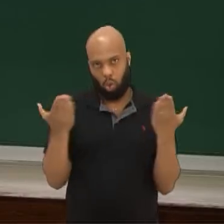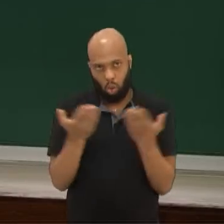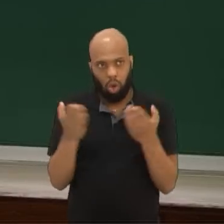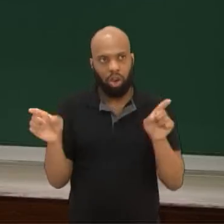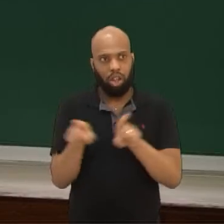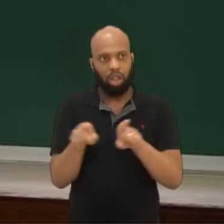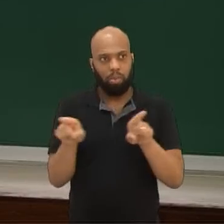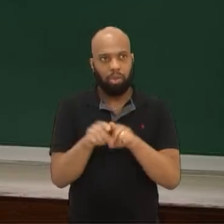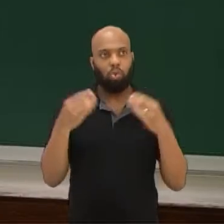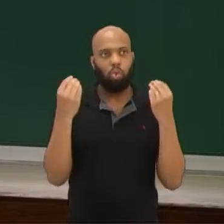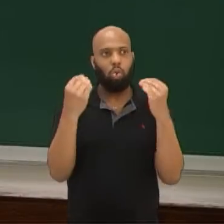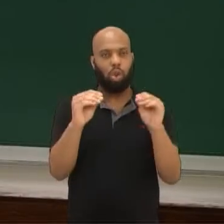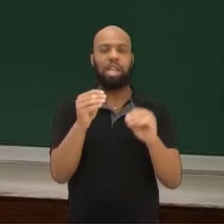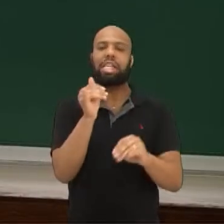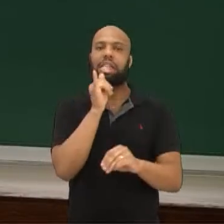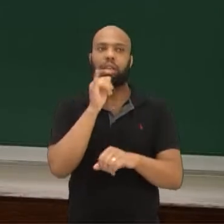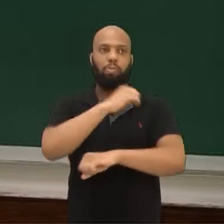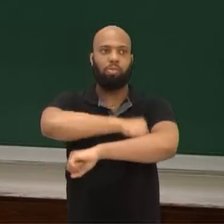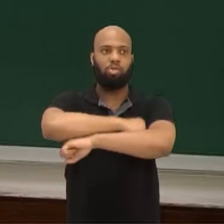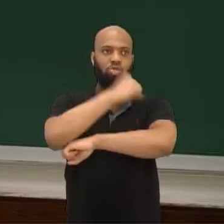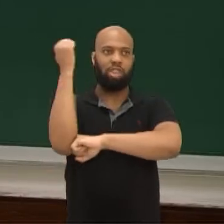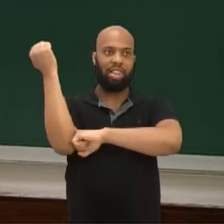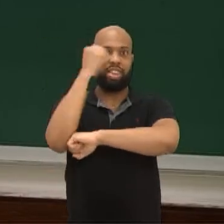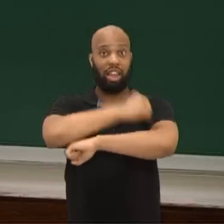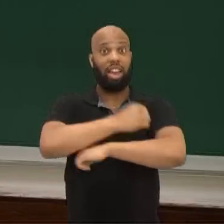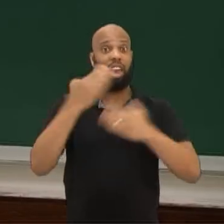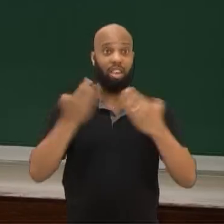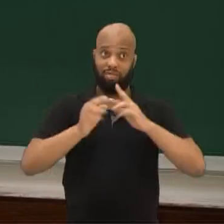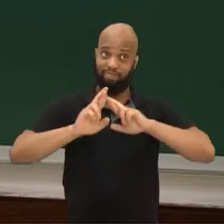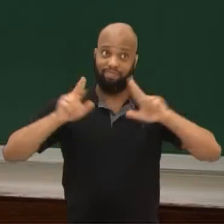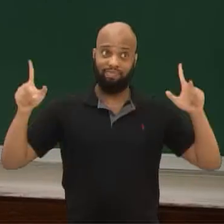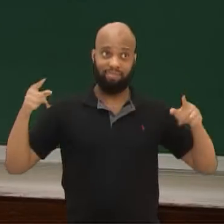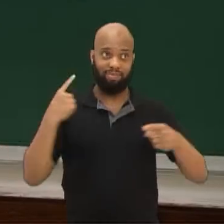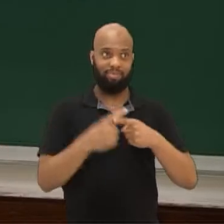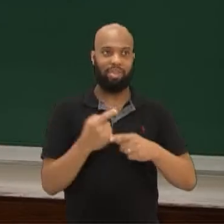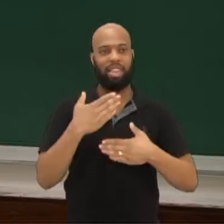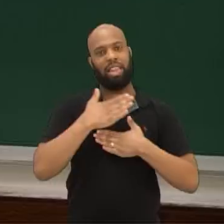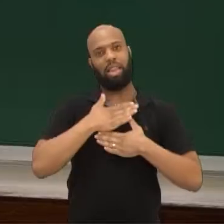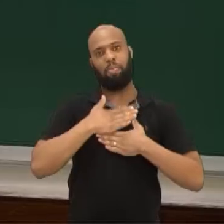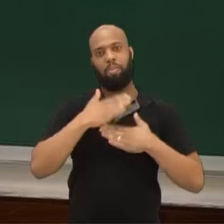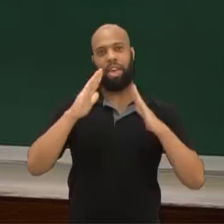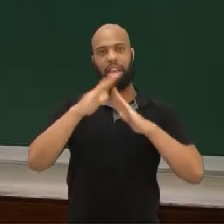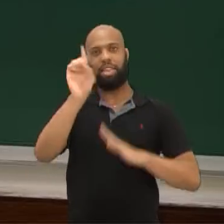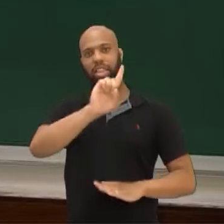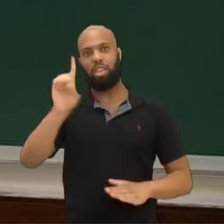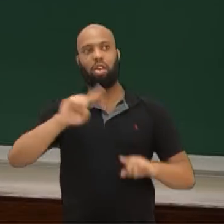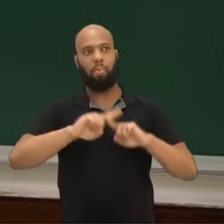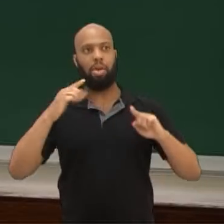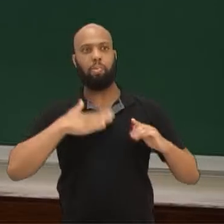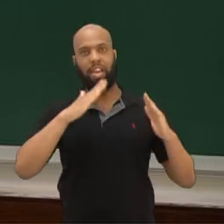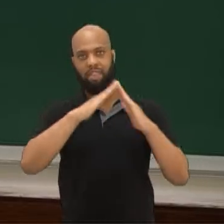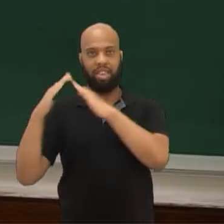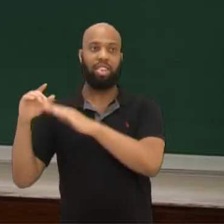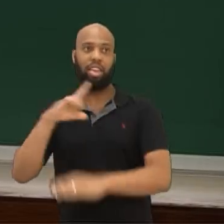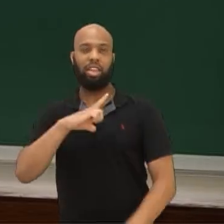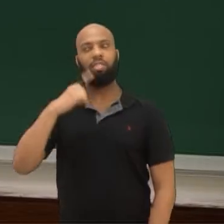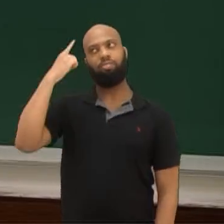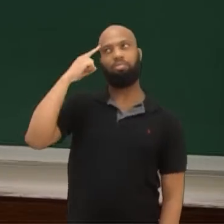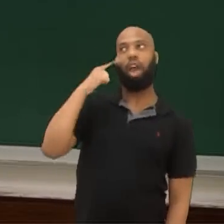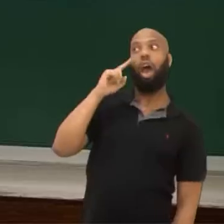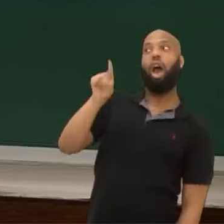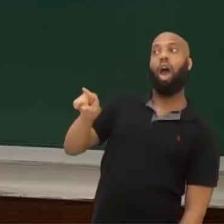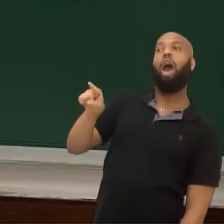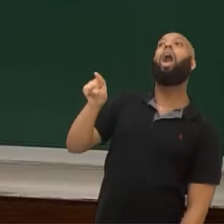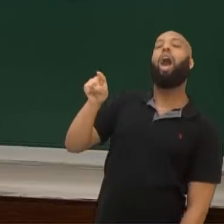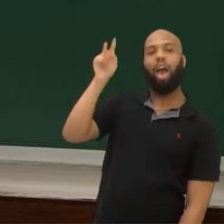professora colocou aqui uma janela. Essa janela é um pouco diferente, né? Não tem na minha casa essa janela, mas uma vizinha minha tem essa janela. E eu pensei,